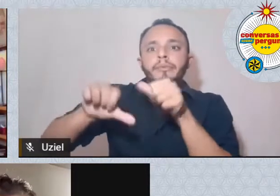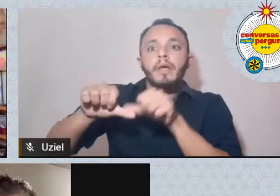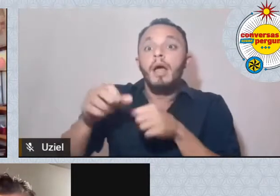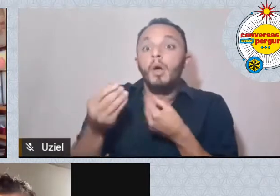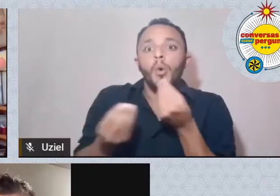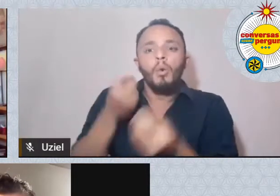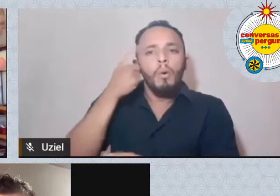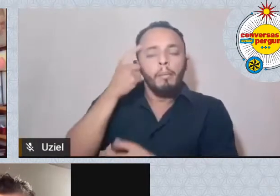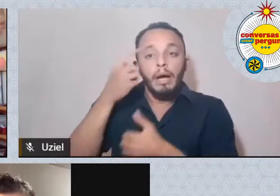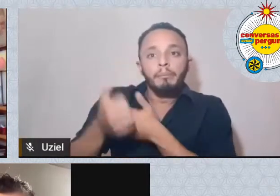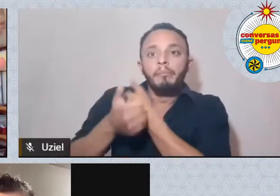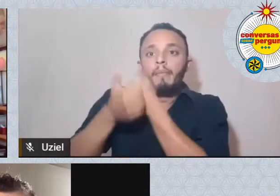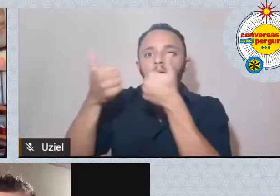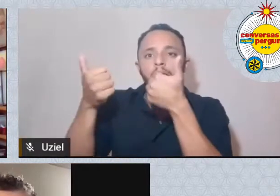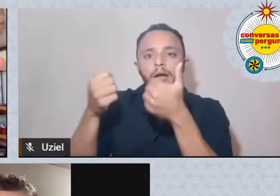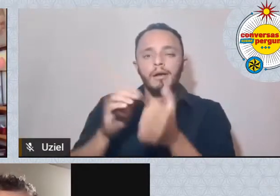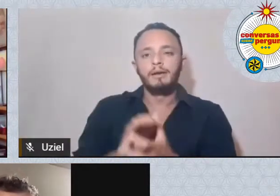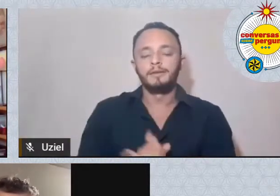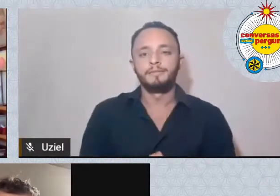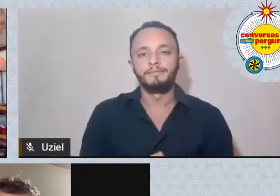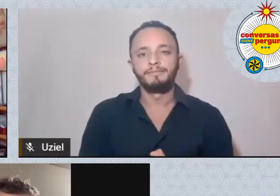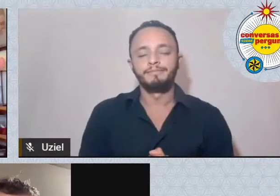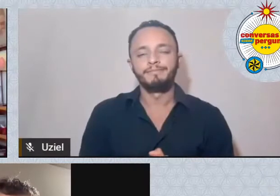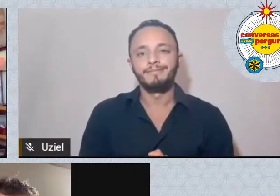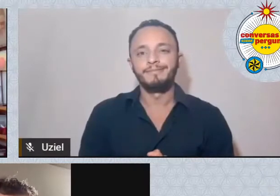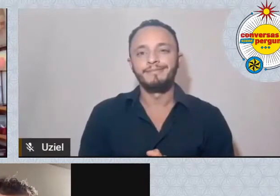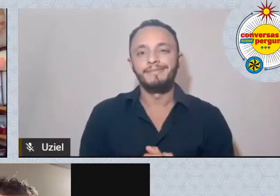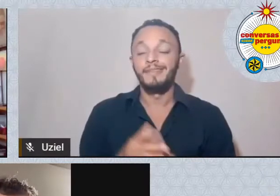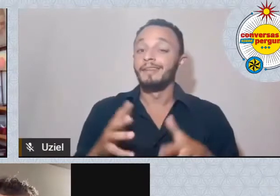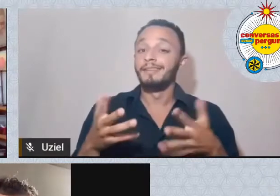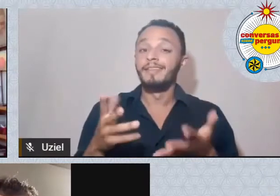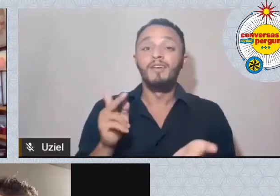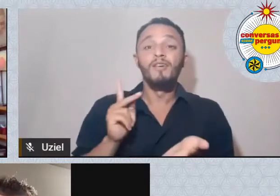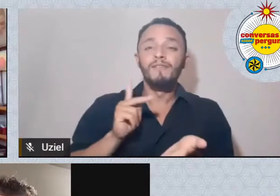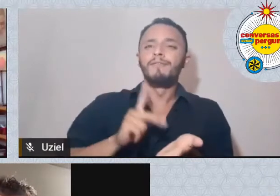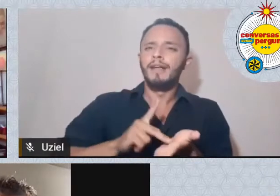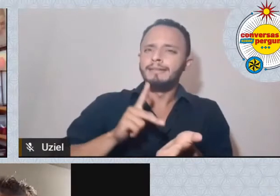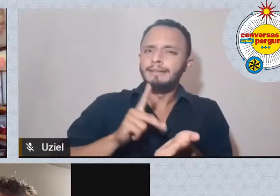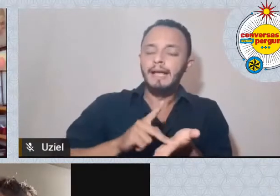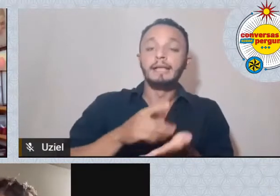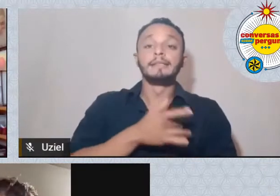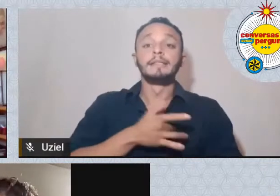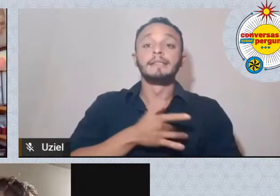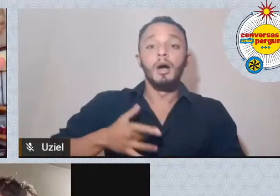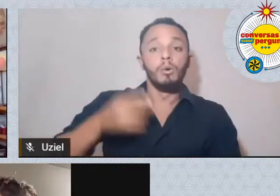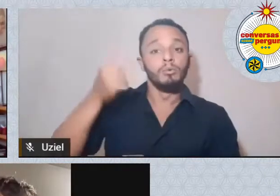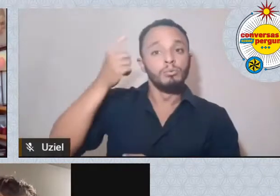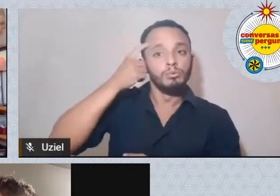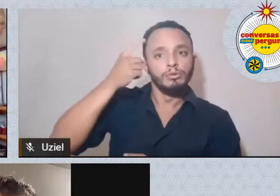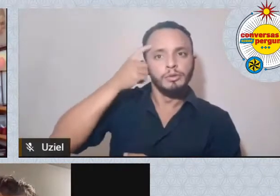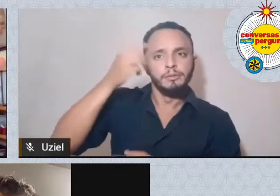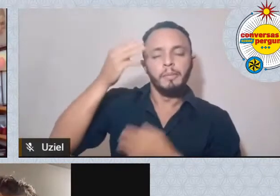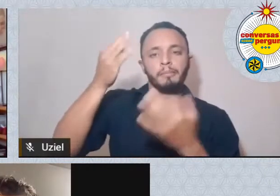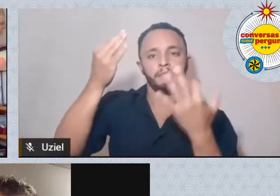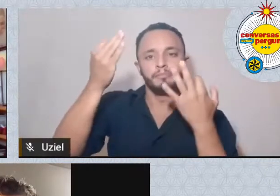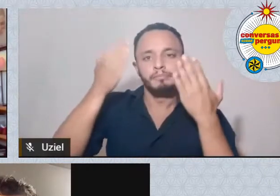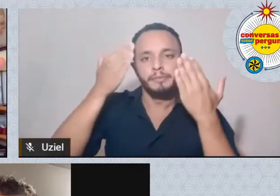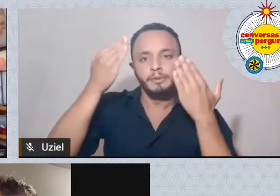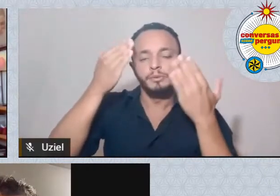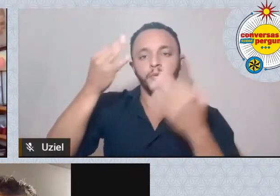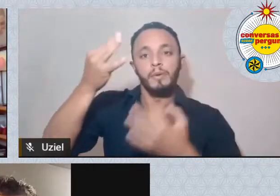Olha, é essa hora que a gente tem que pensar mesmo na saúde mental e eu acho que é uma